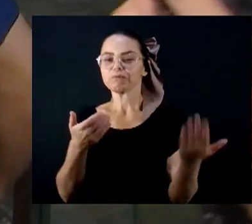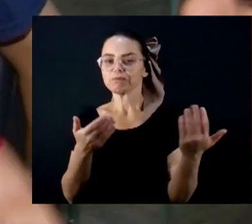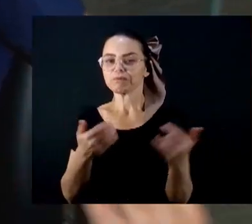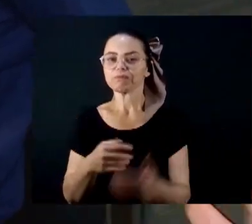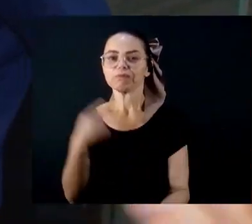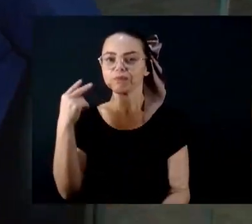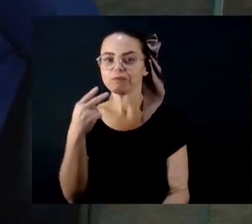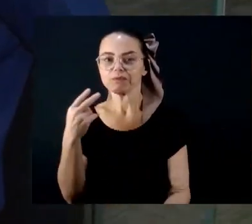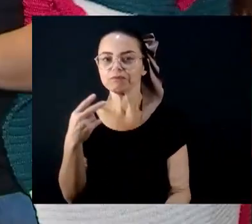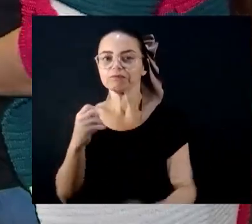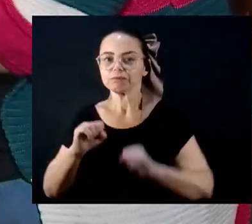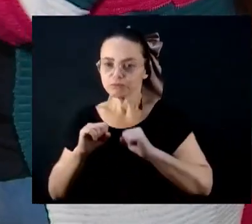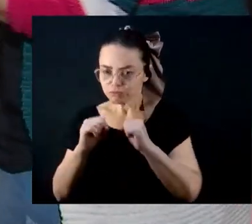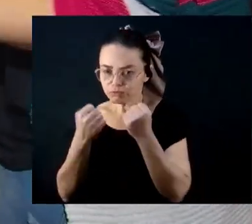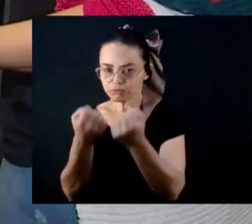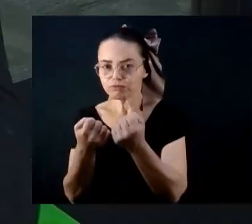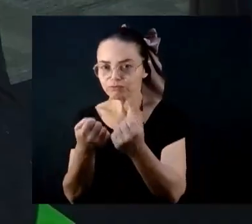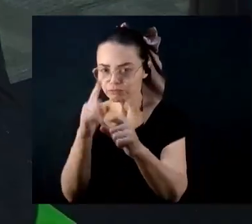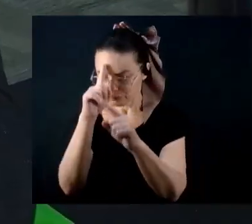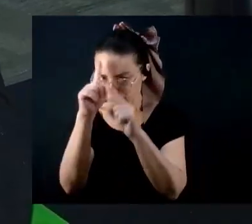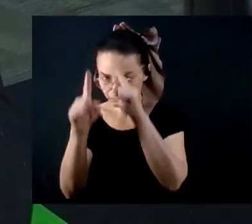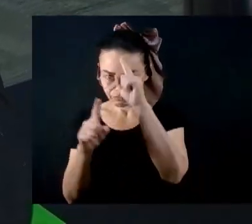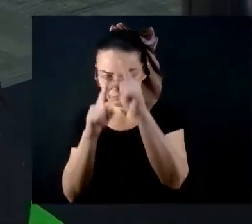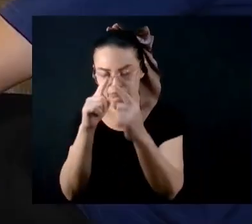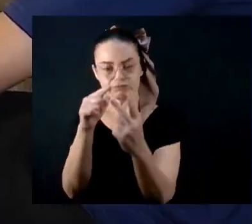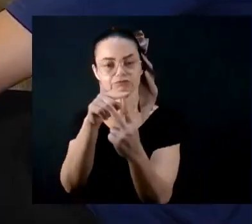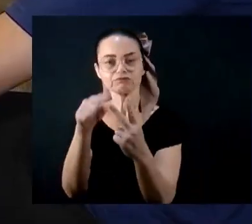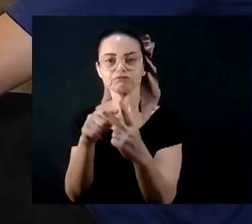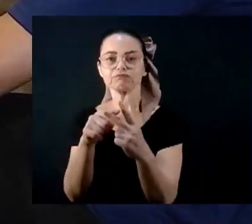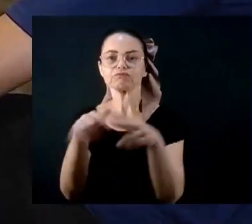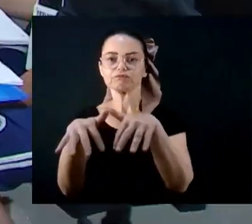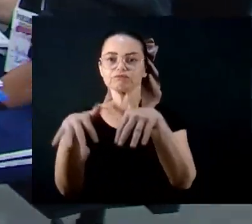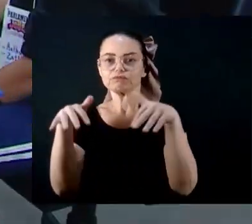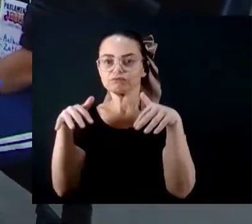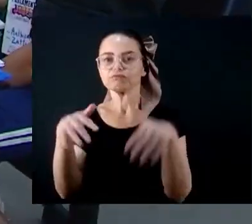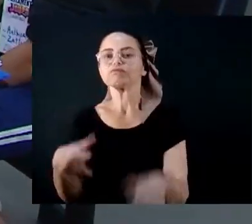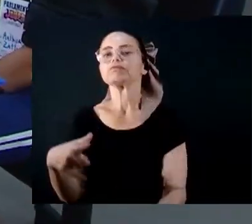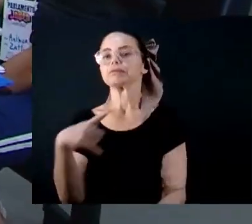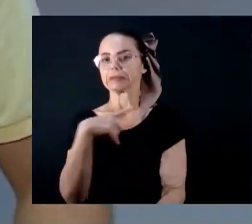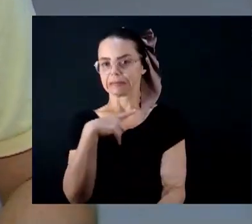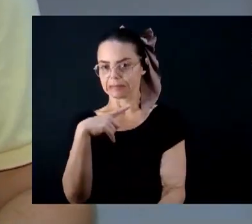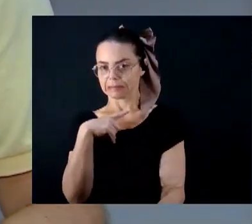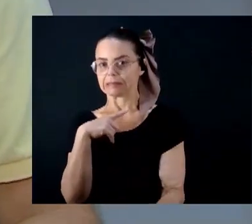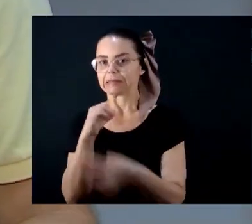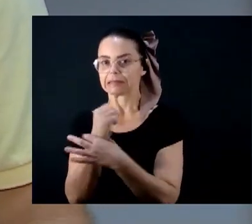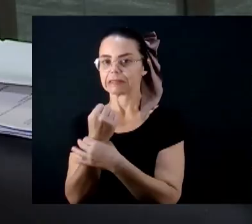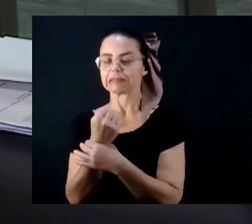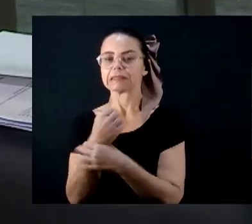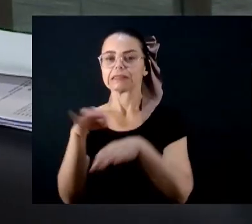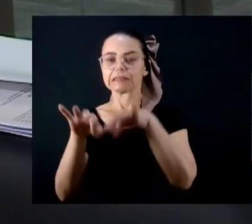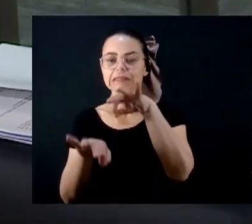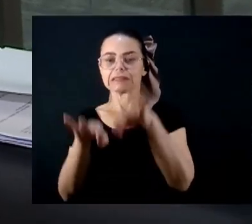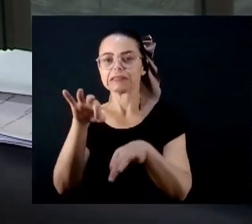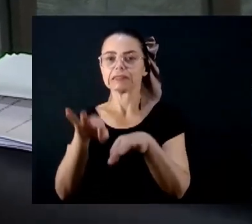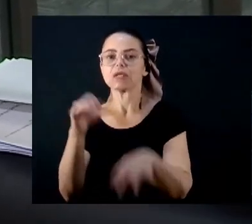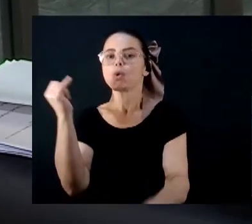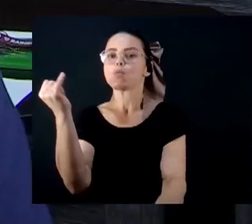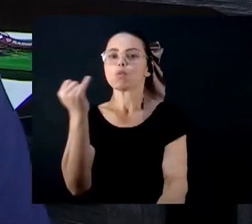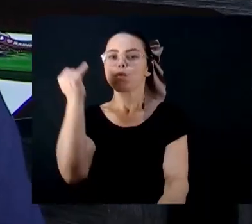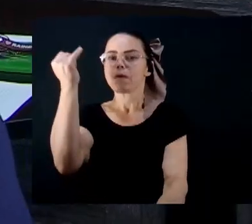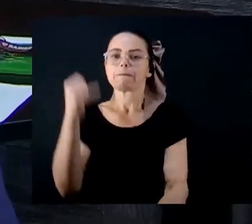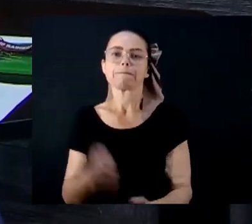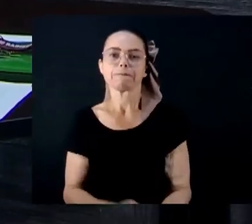vão defender as suas ideias em 2 plenárias garantem que a oficina foi essencial nesse